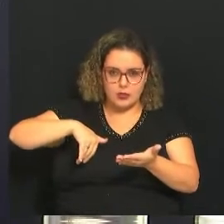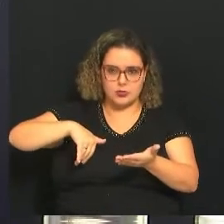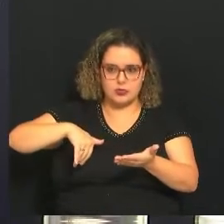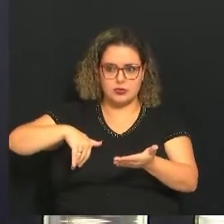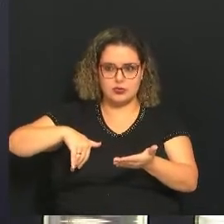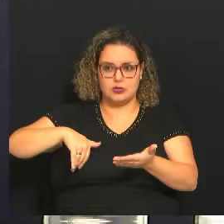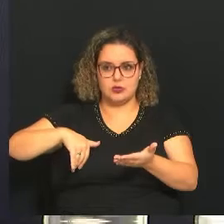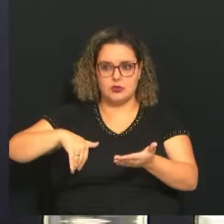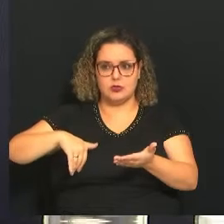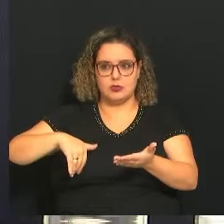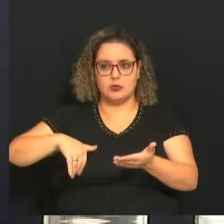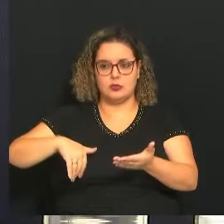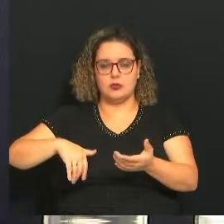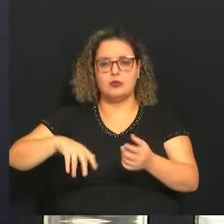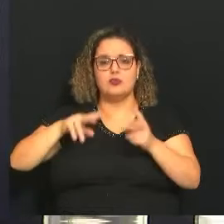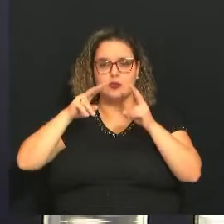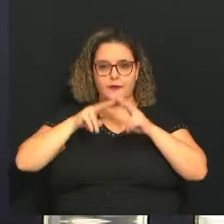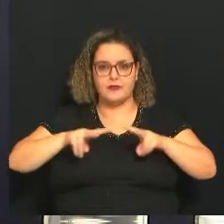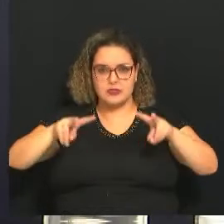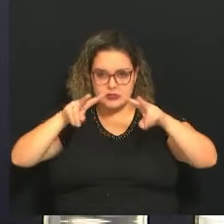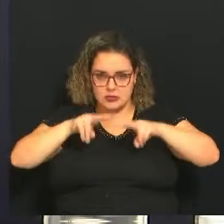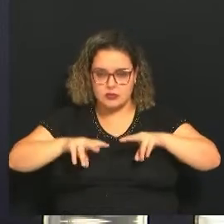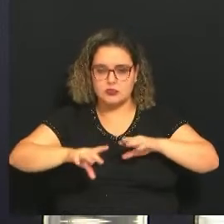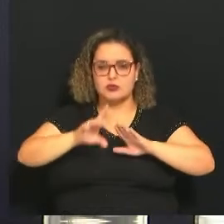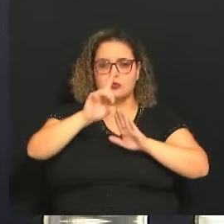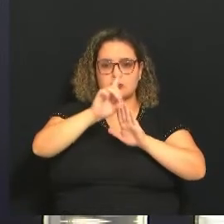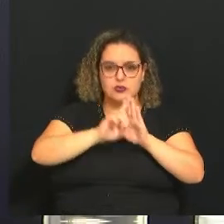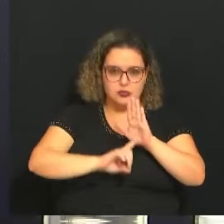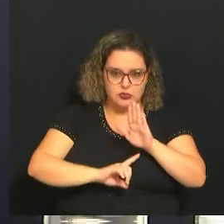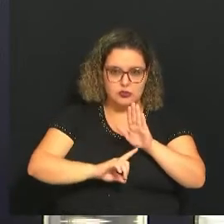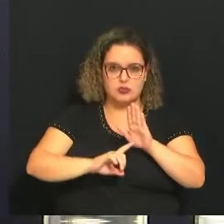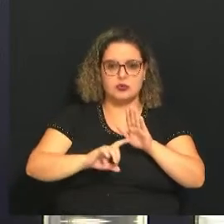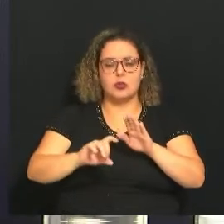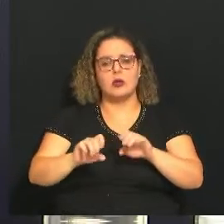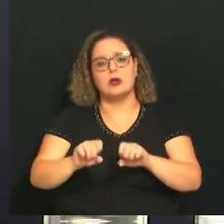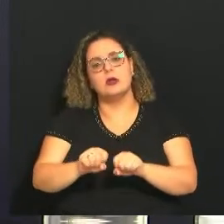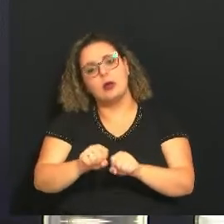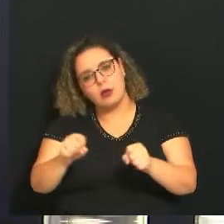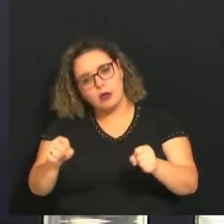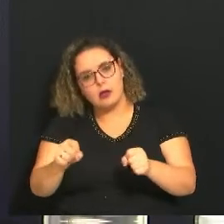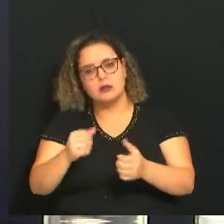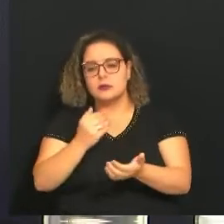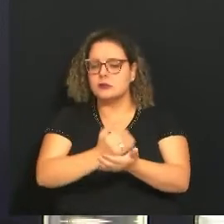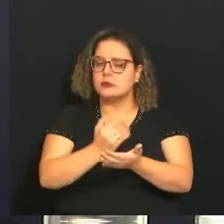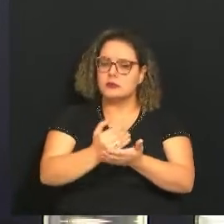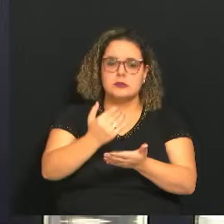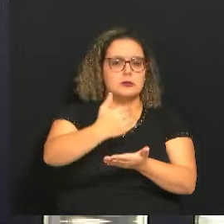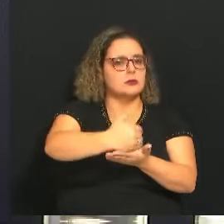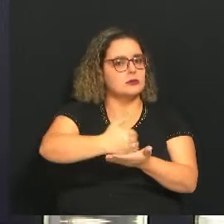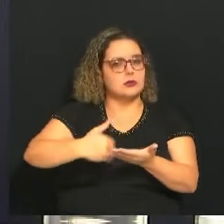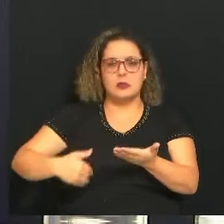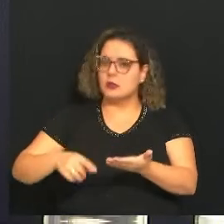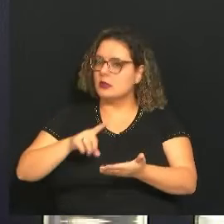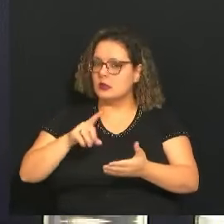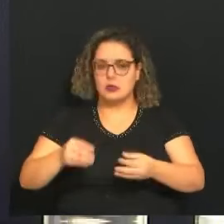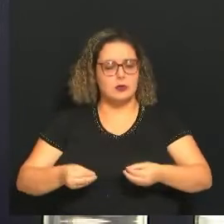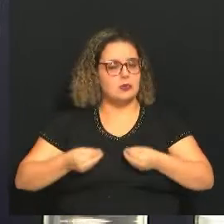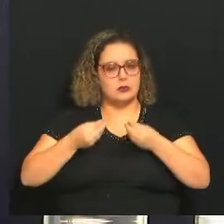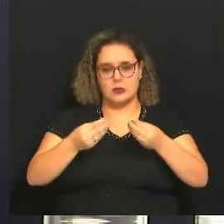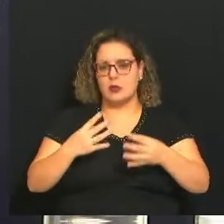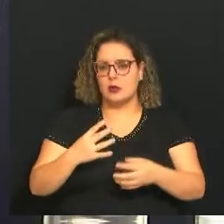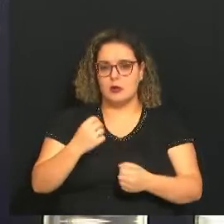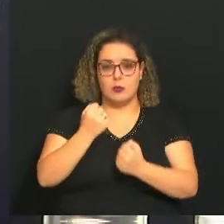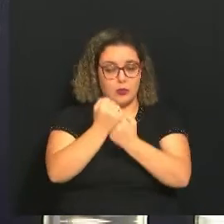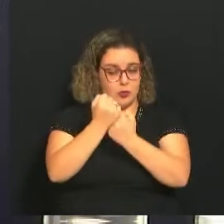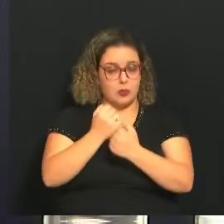retirar tanto do ponto de vista dos direitos, desmontar, desfinanciar, né? Não fortalecer, enfim.